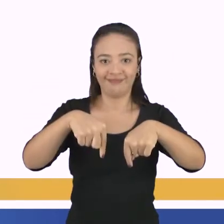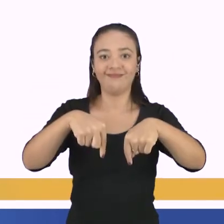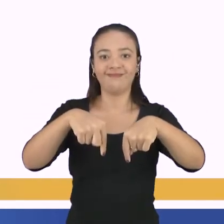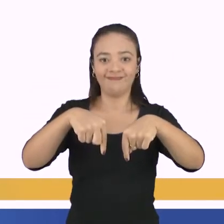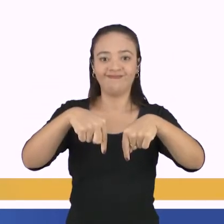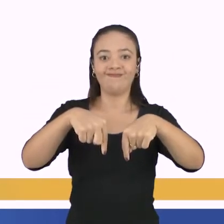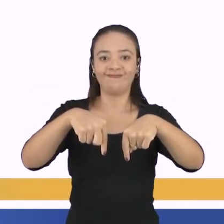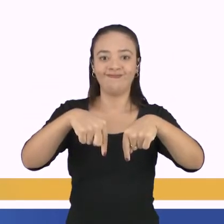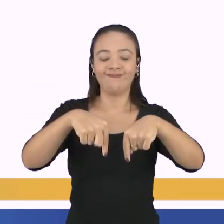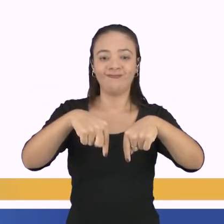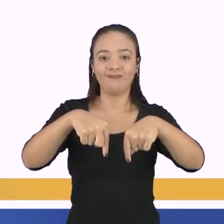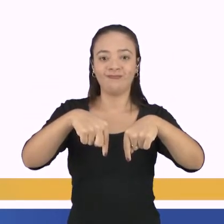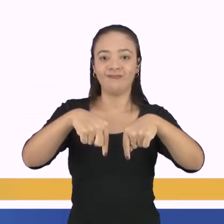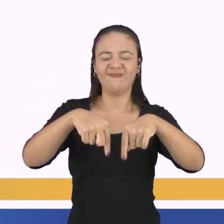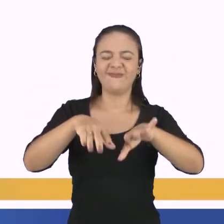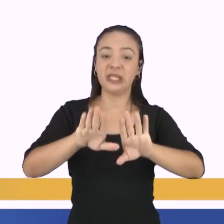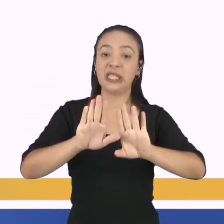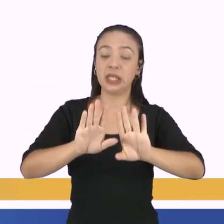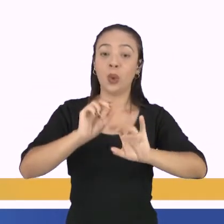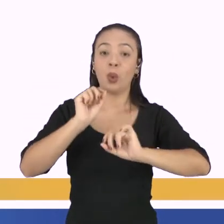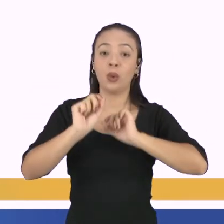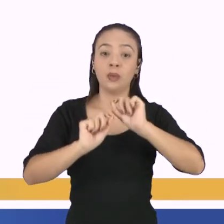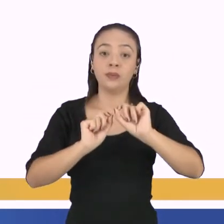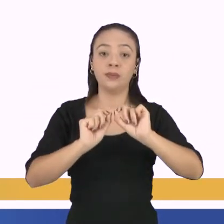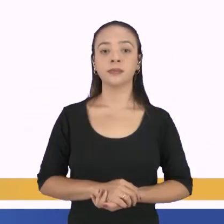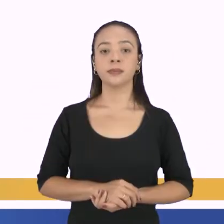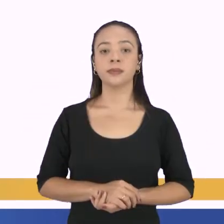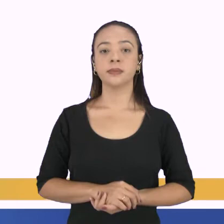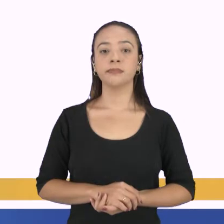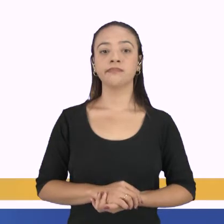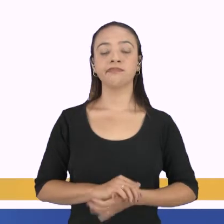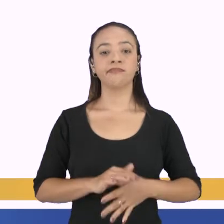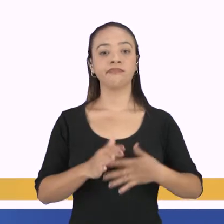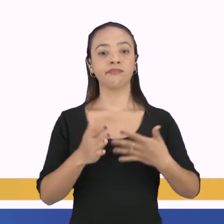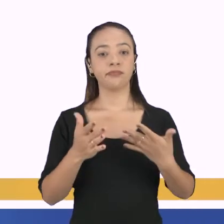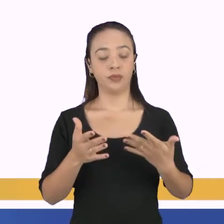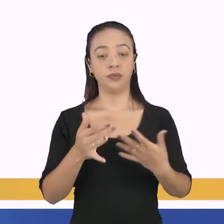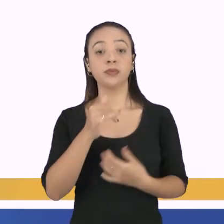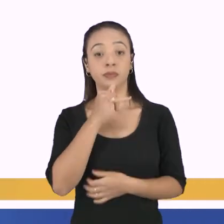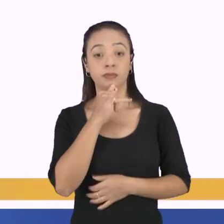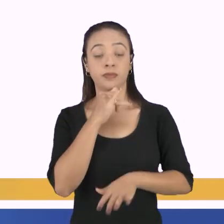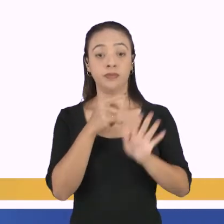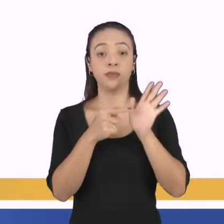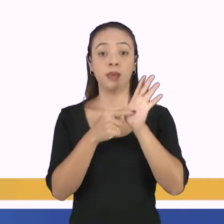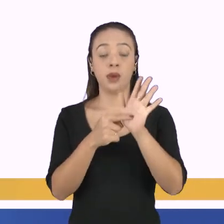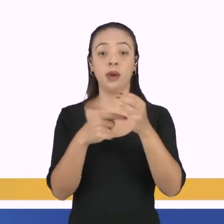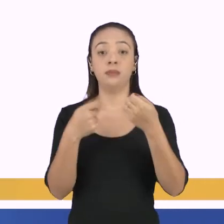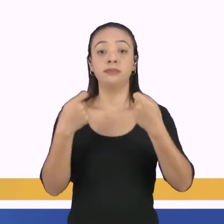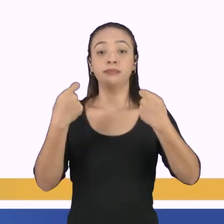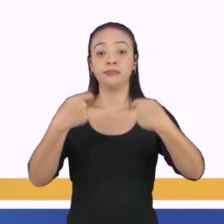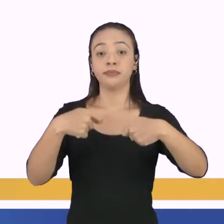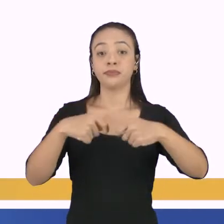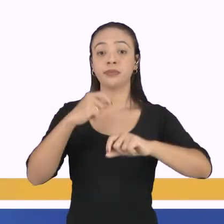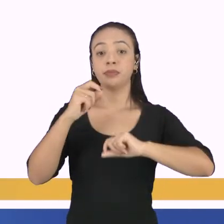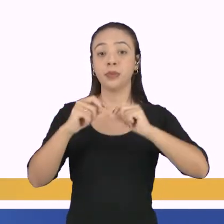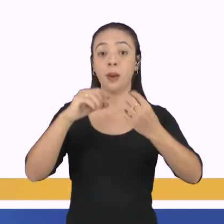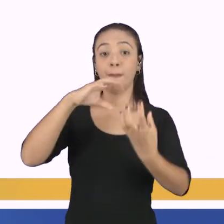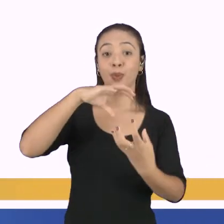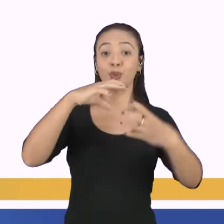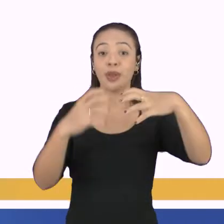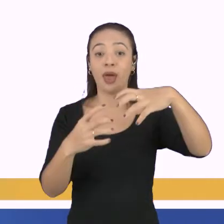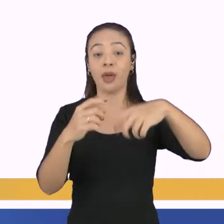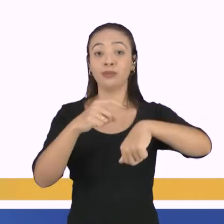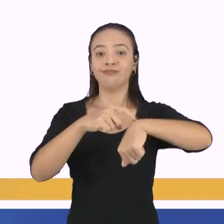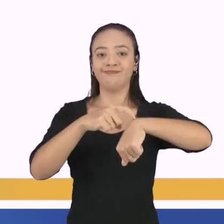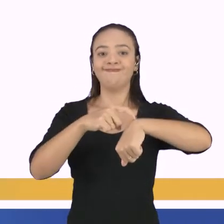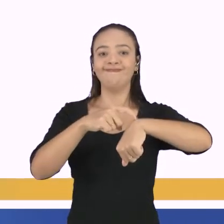com sentido para baixo. Então, o que eu vou fazer? Então, nesse caso aqui, por exemplo, eu posso inverter a coluna do tempo.